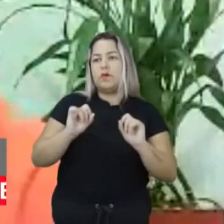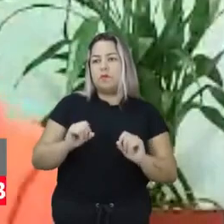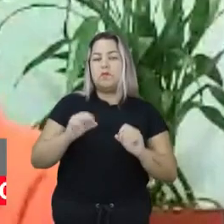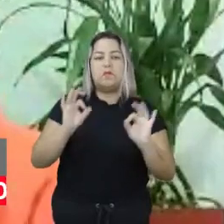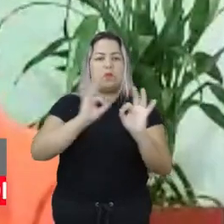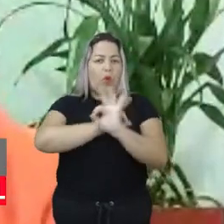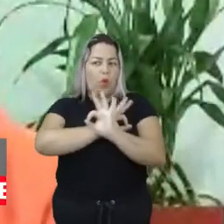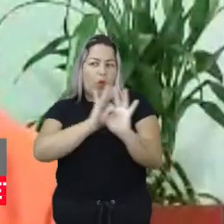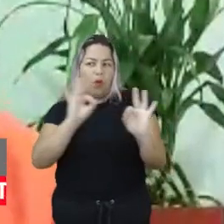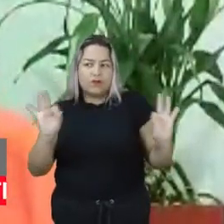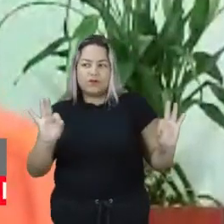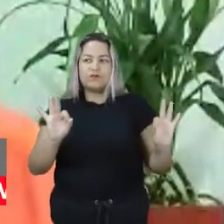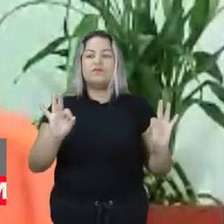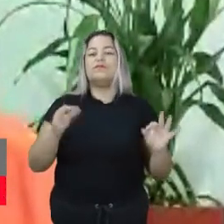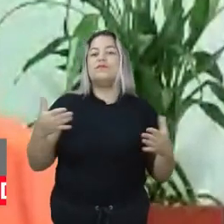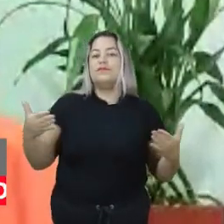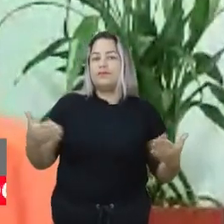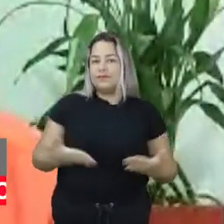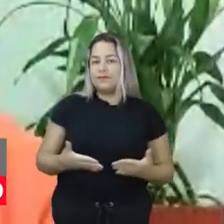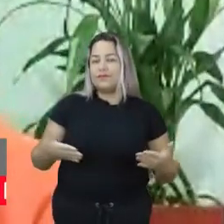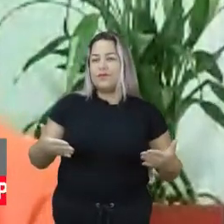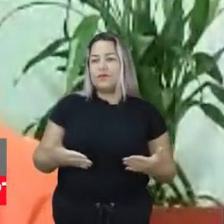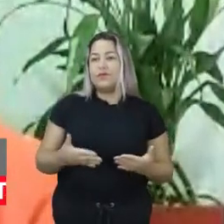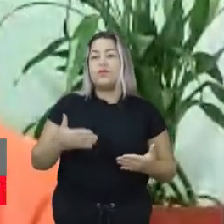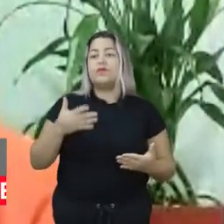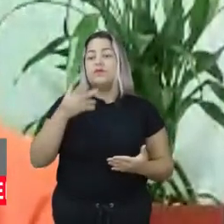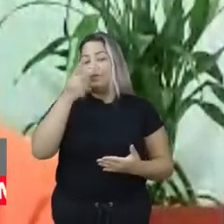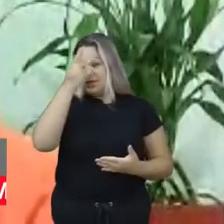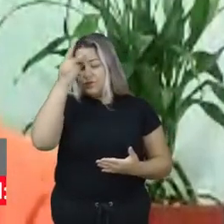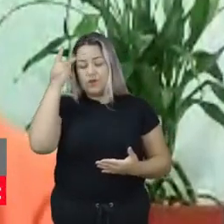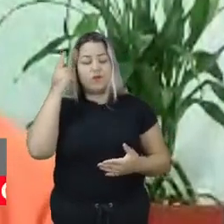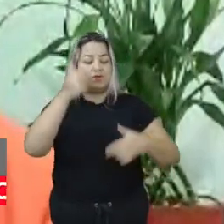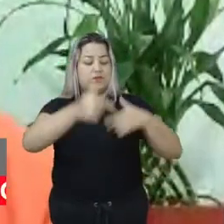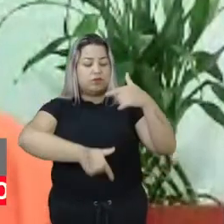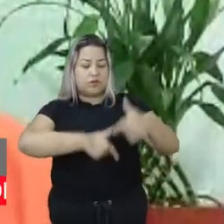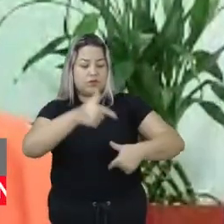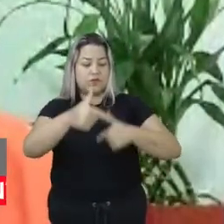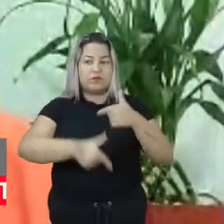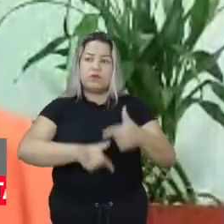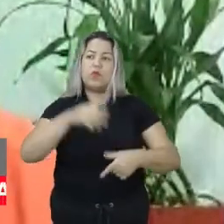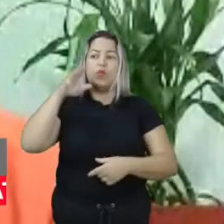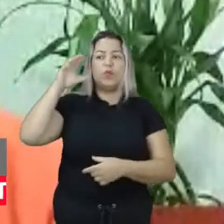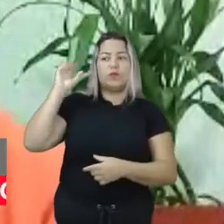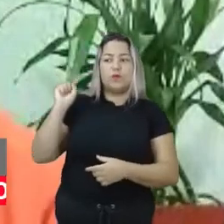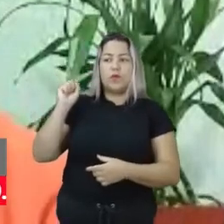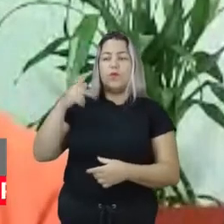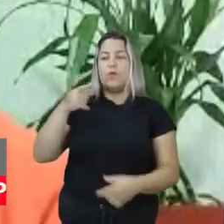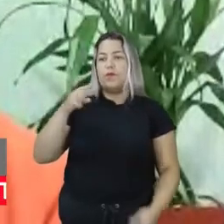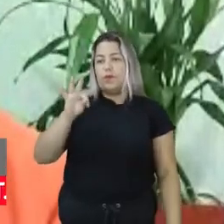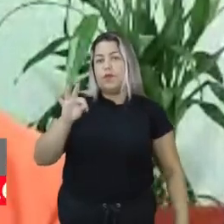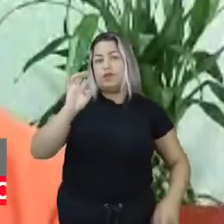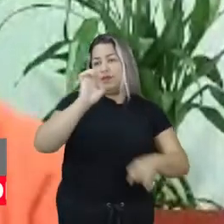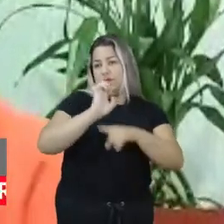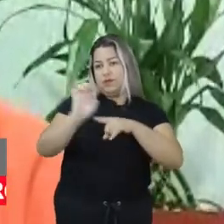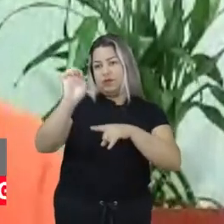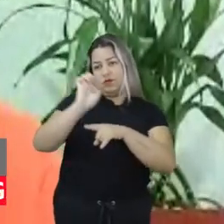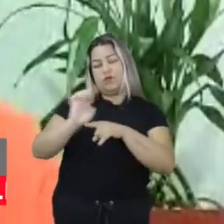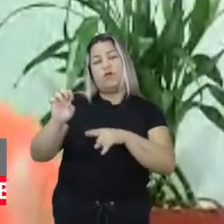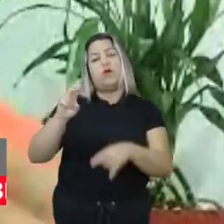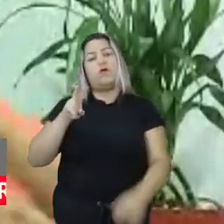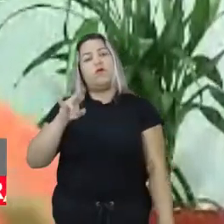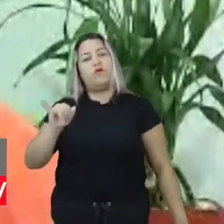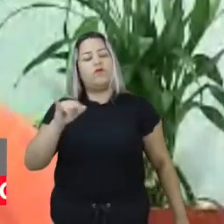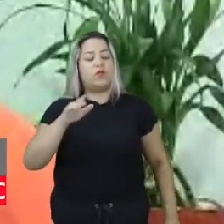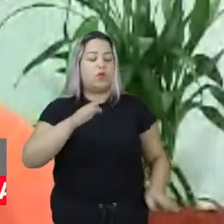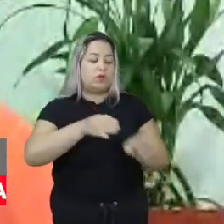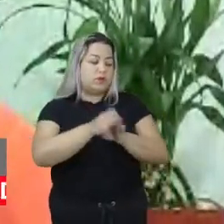na nossa história, e agora eu quero colocar esse pessoal para ouvir, para trabalhar. Aqui, Amanda, o PT estadual vai